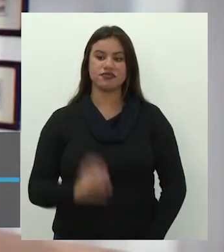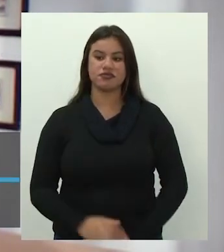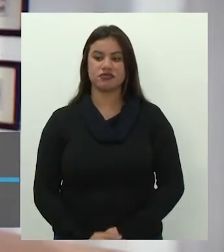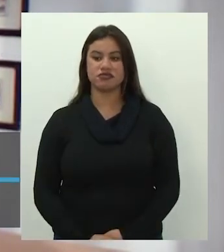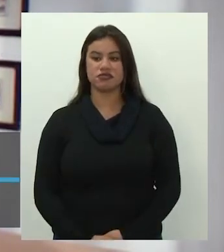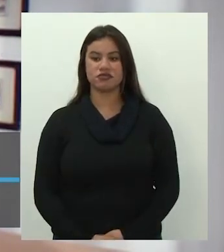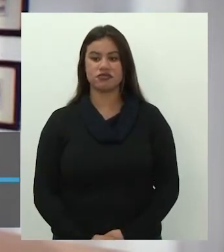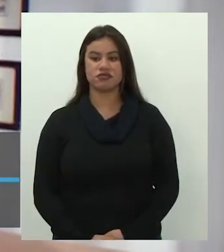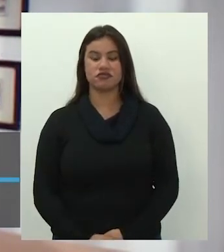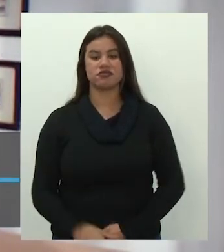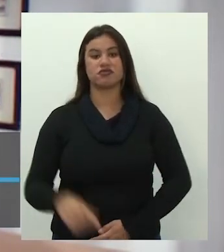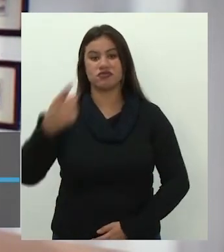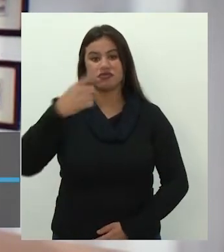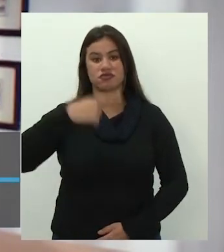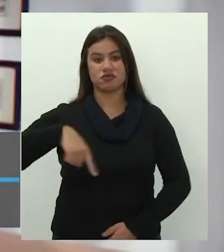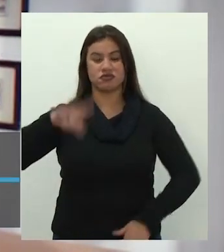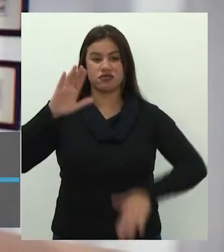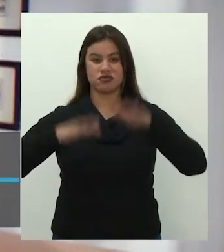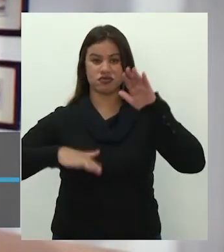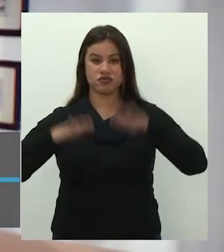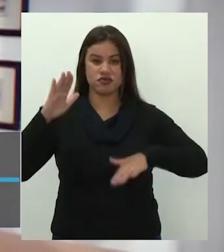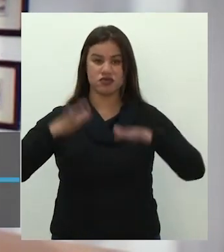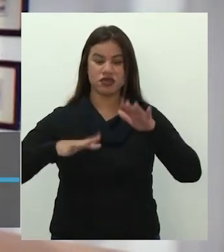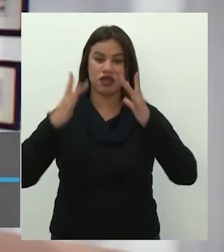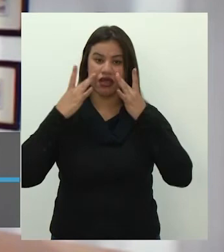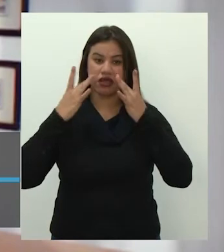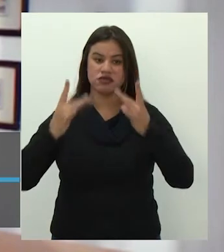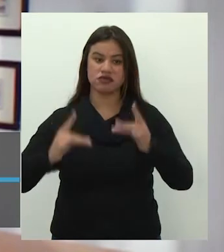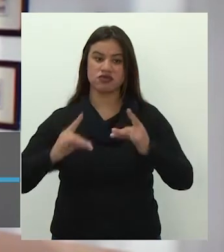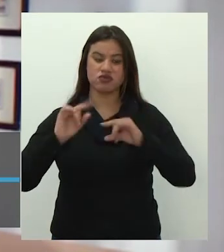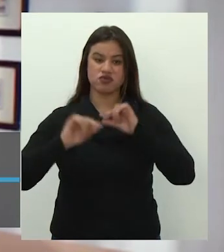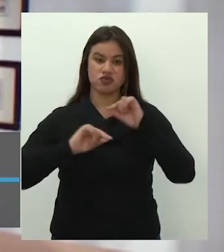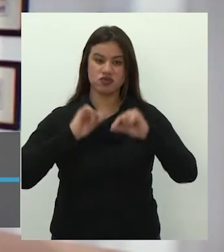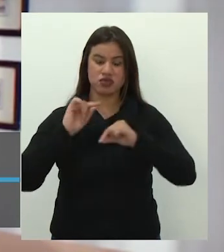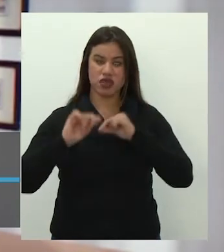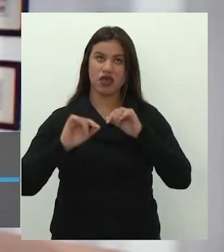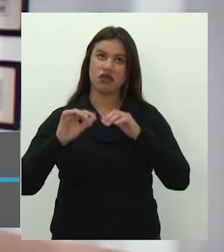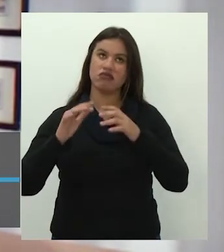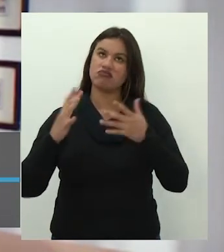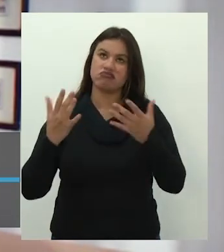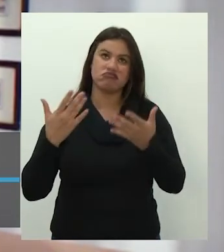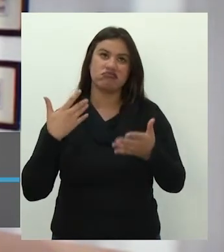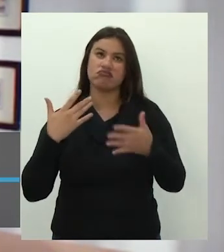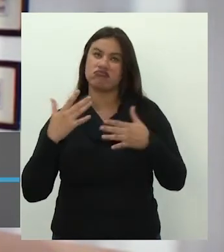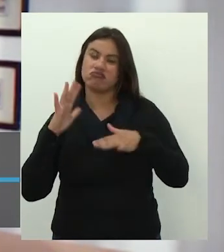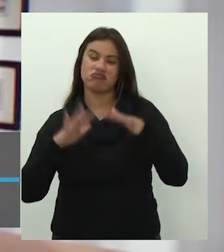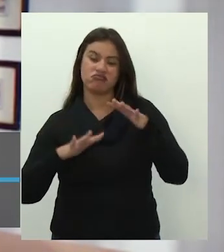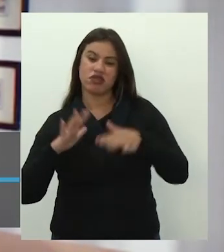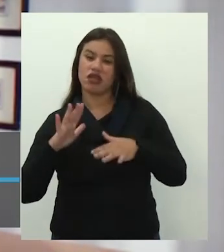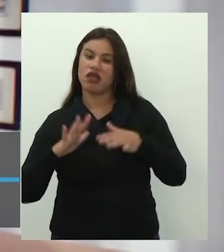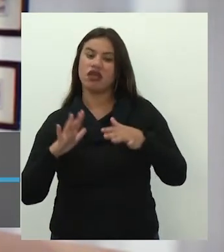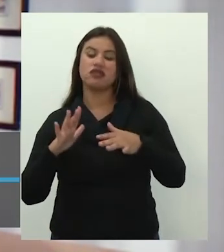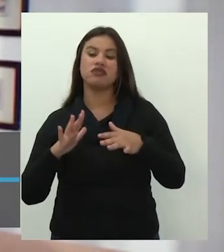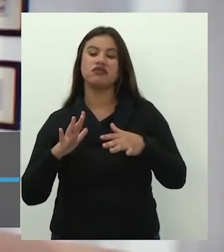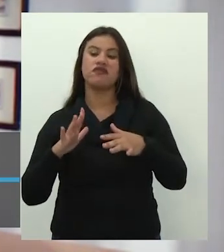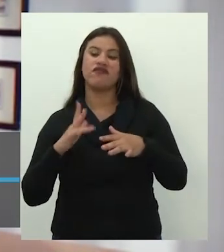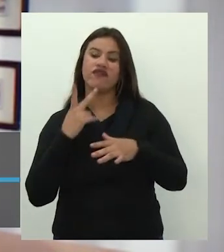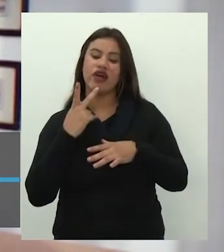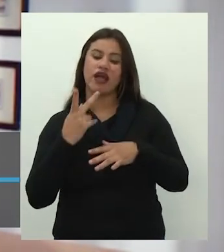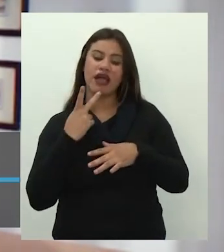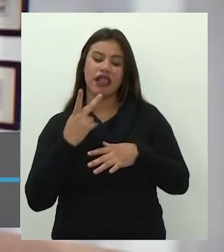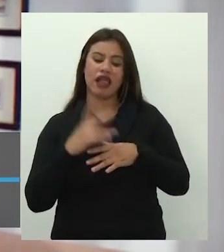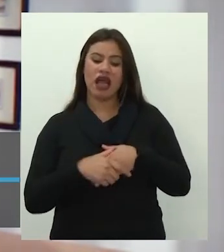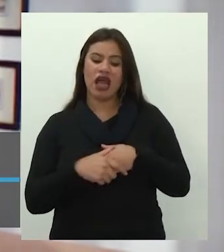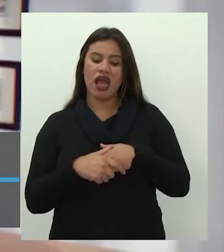A gente às vezes ouve, eu imagino que todos vocês já tenham em algum momento ouvido que é tão